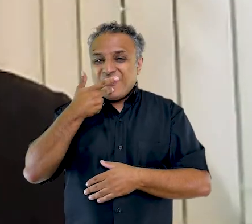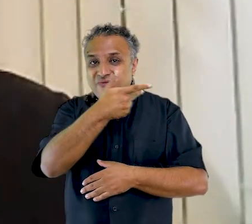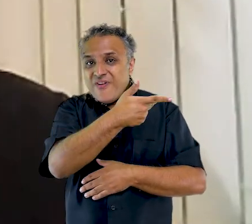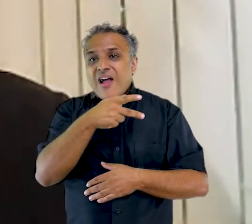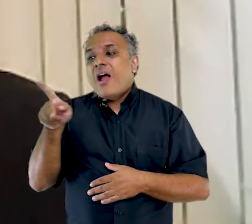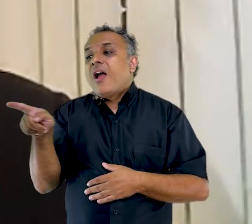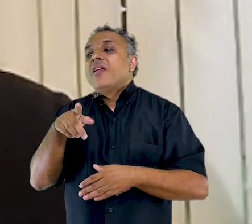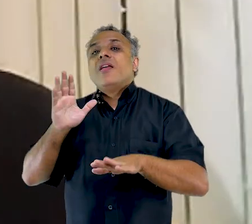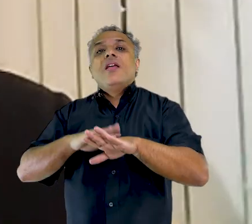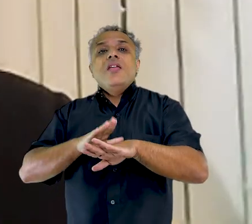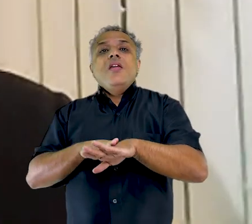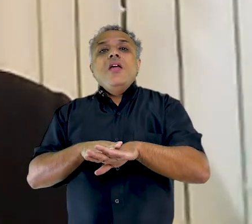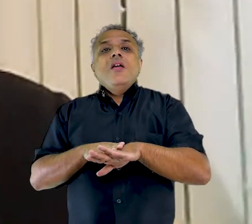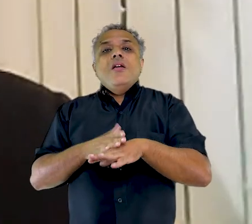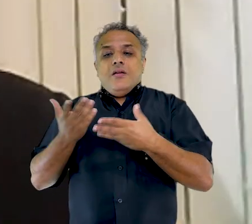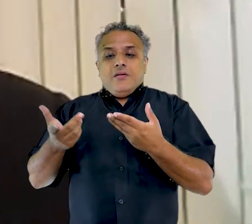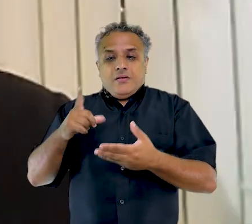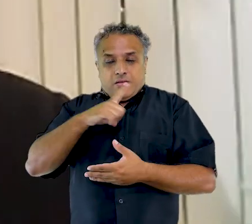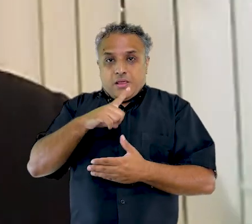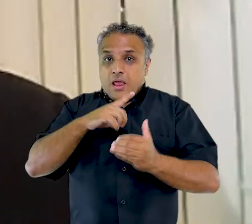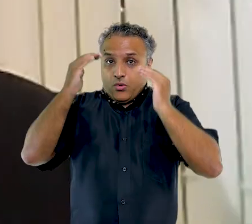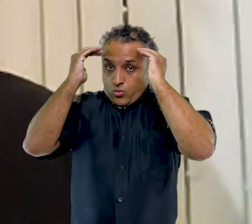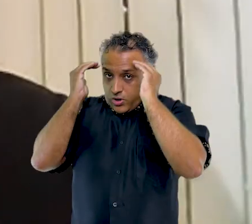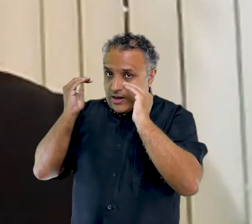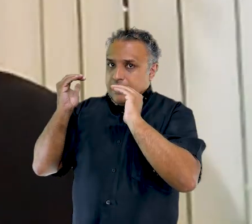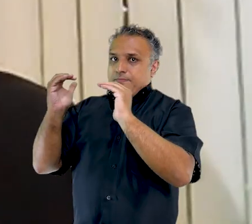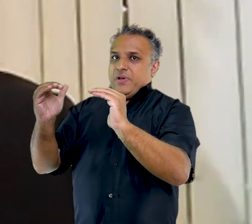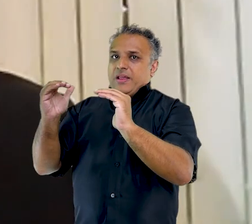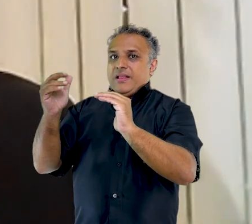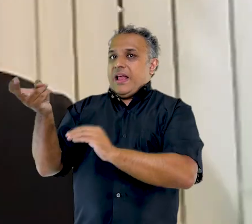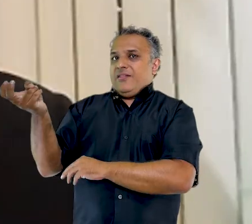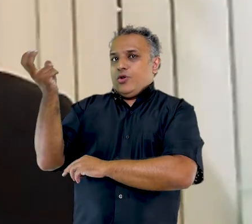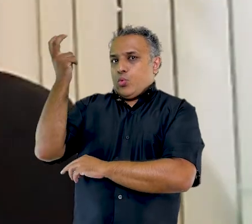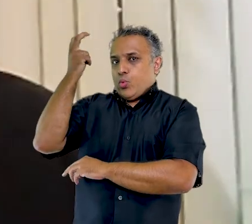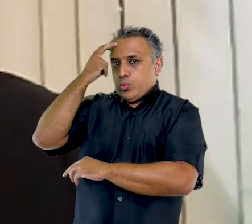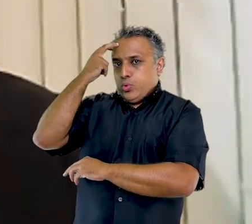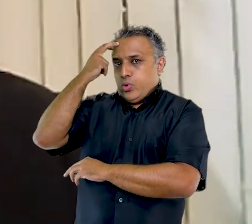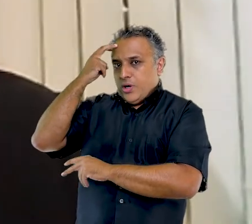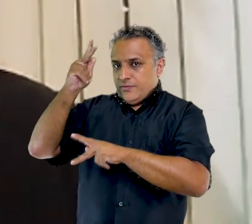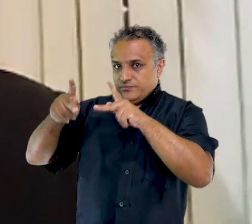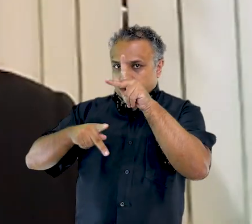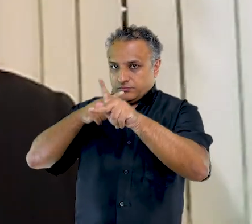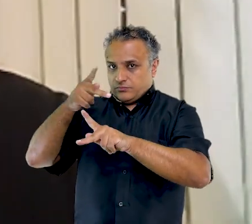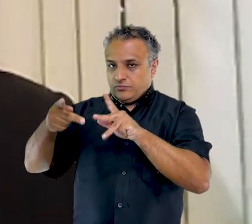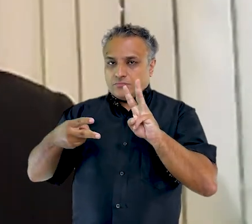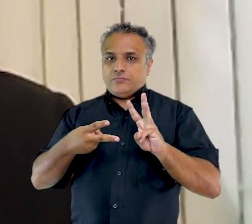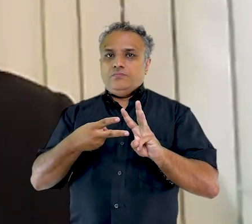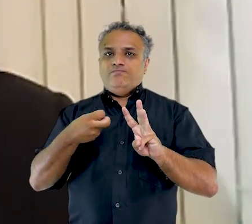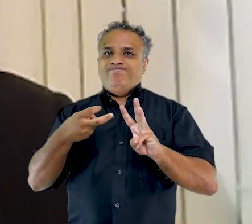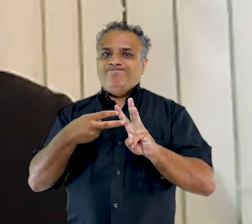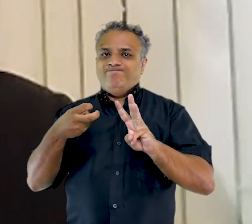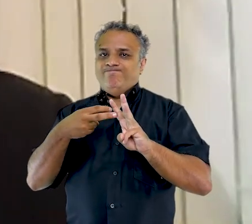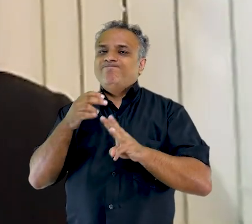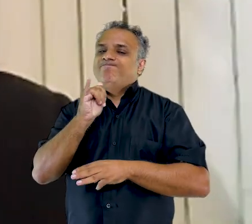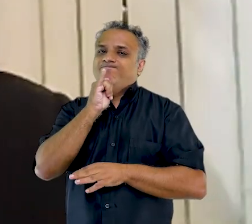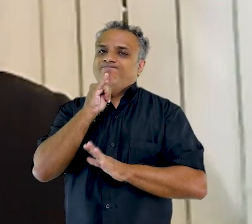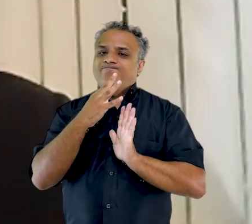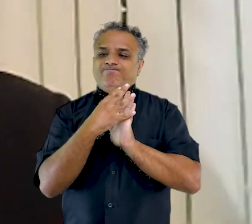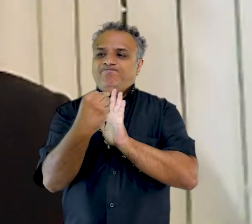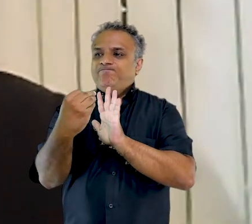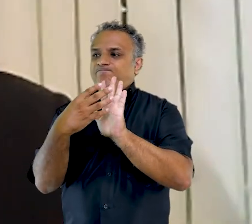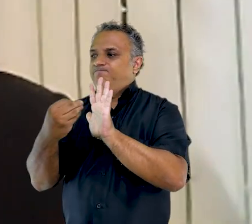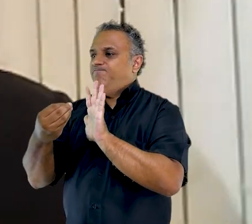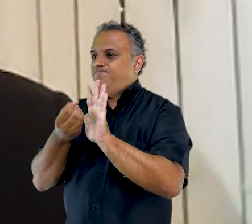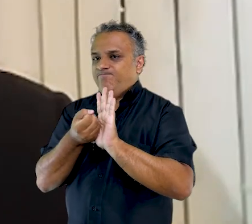que haja o respeito a essa cultura dos povos indígenas, isso serve de exemplo, serve de